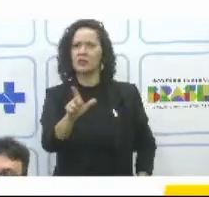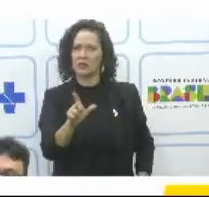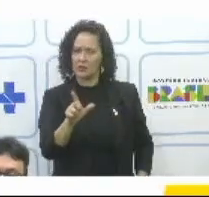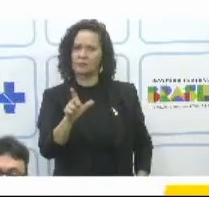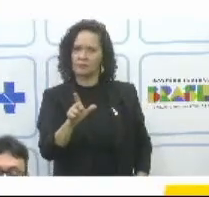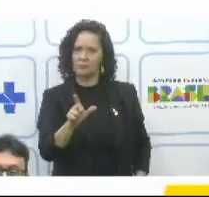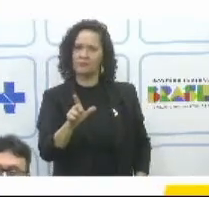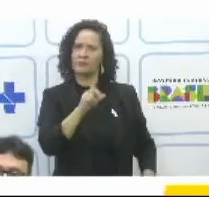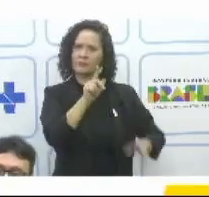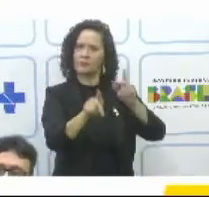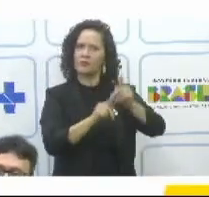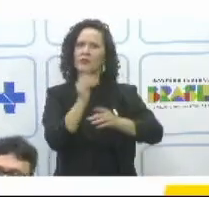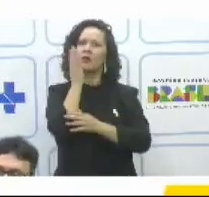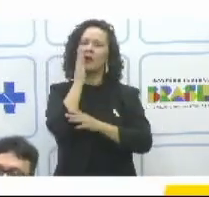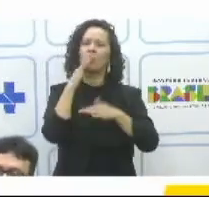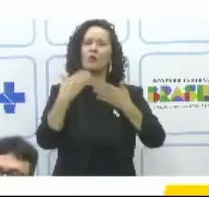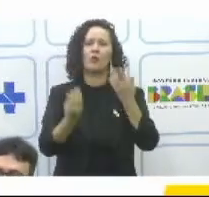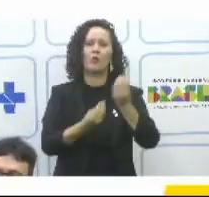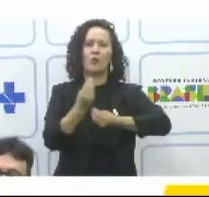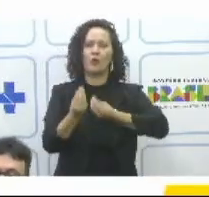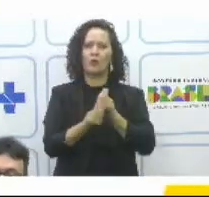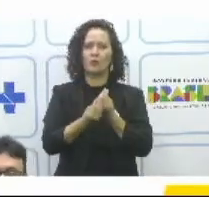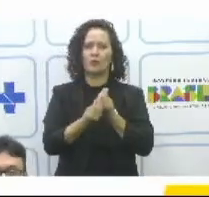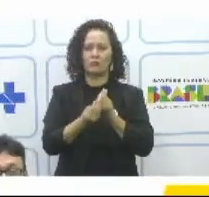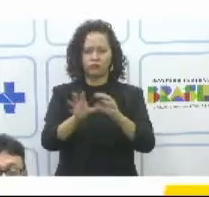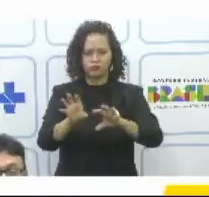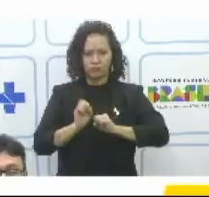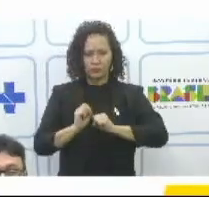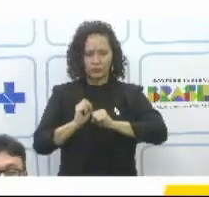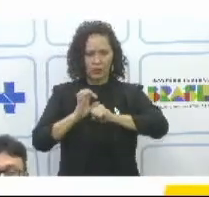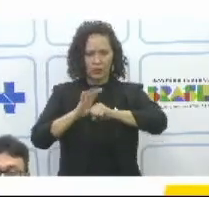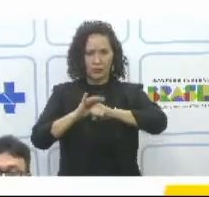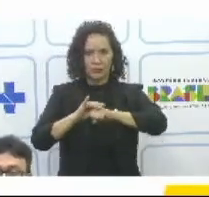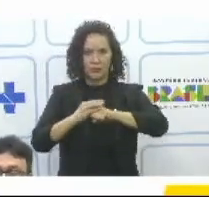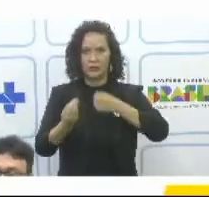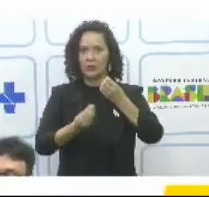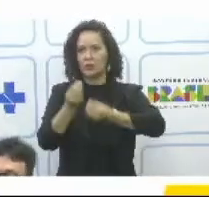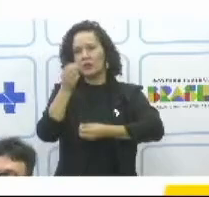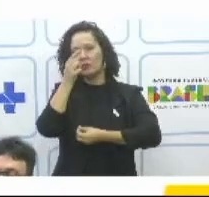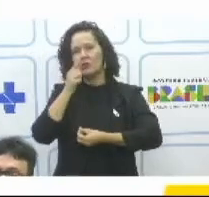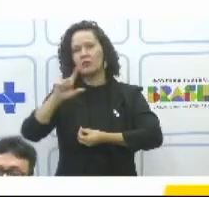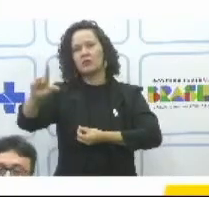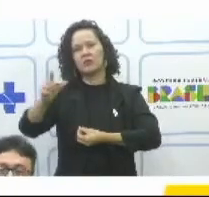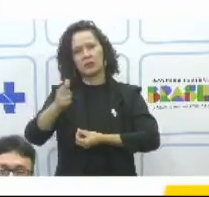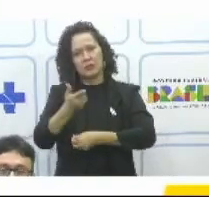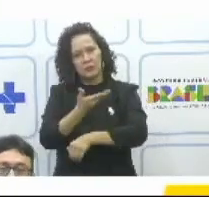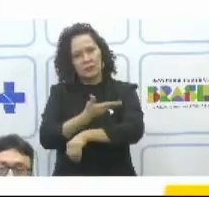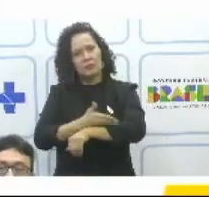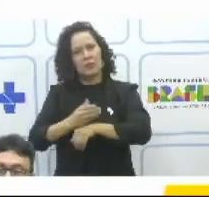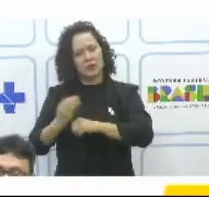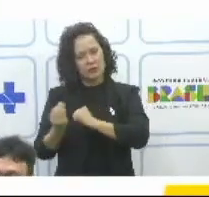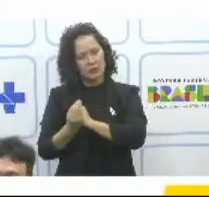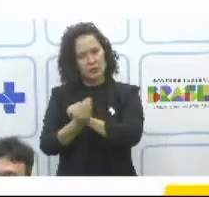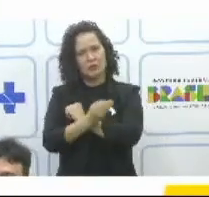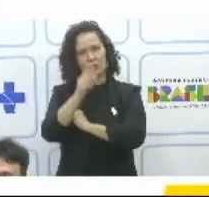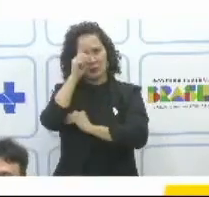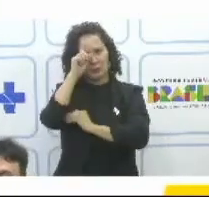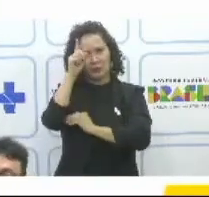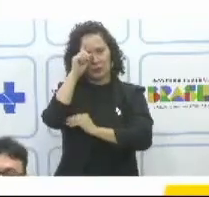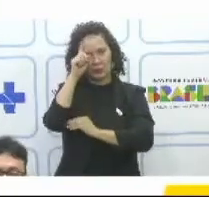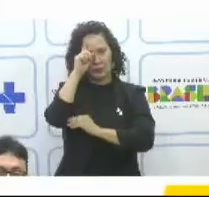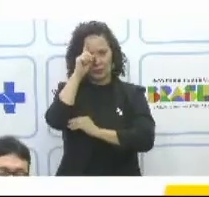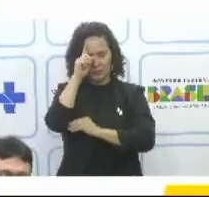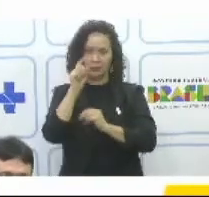de entender o seu processo de adoecimento e ter práticas onde ele possa cuidar de si diariamente,